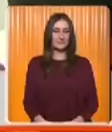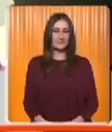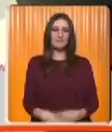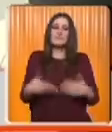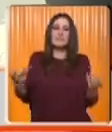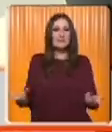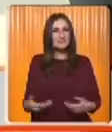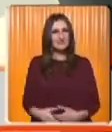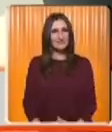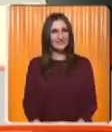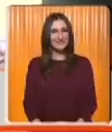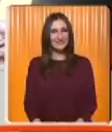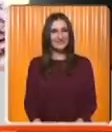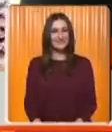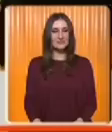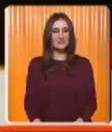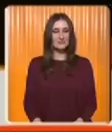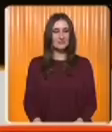Então, meu amor, pronto.